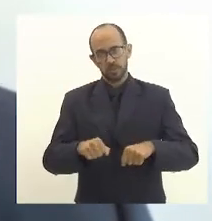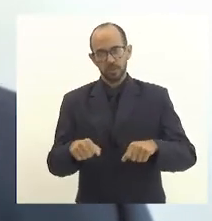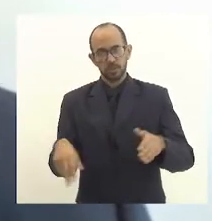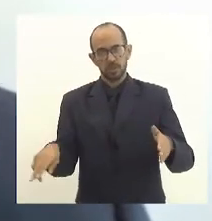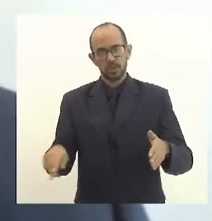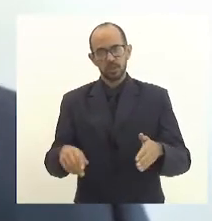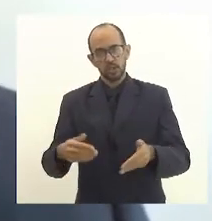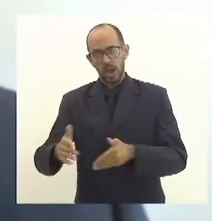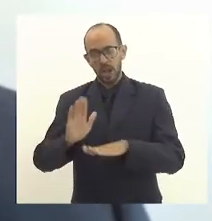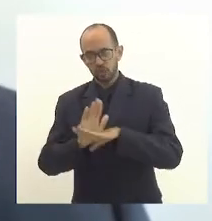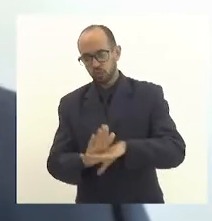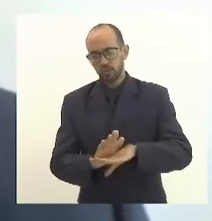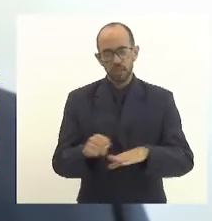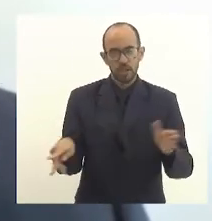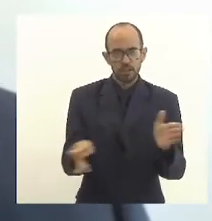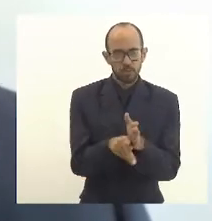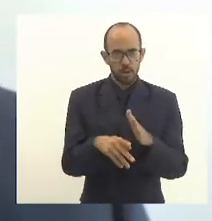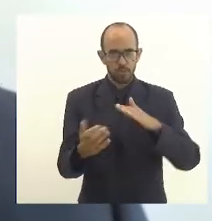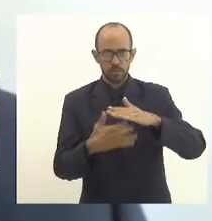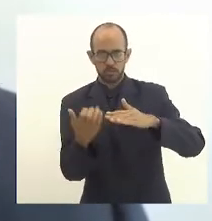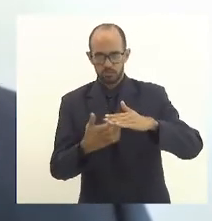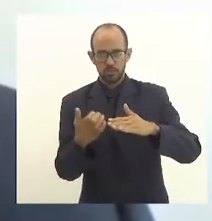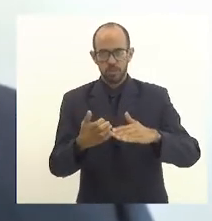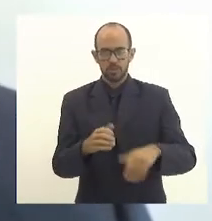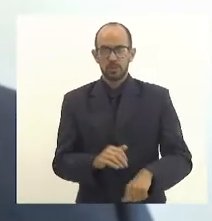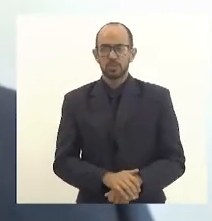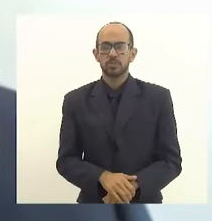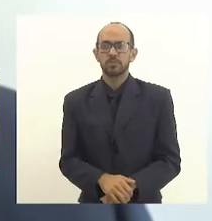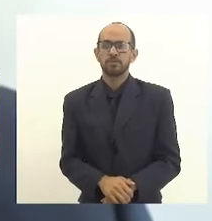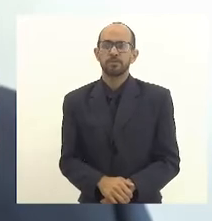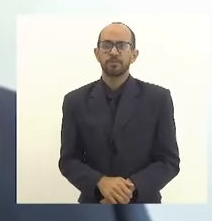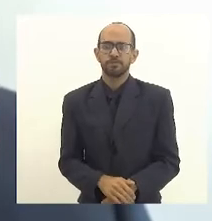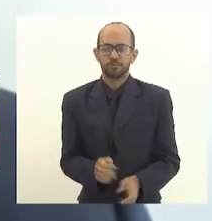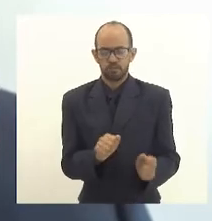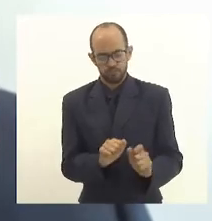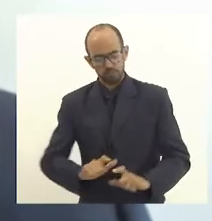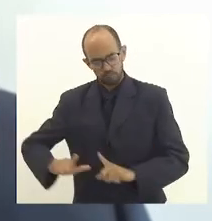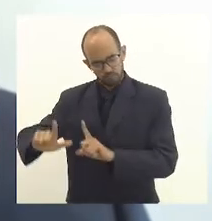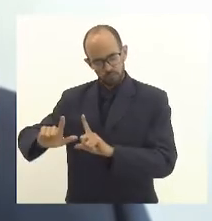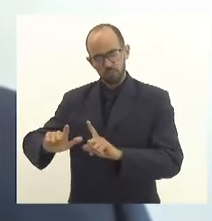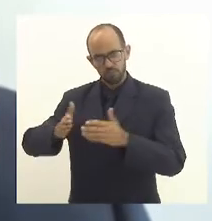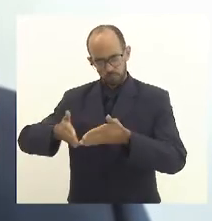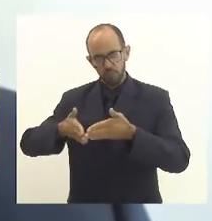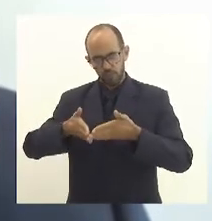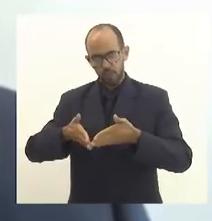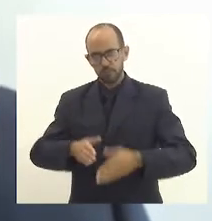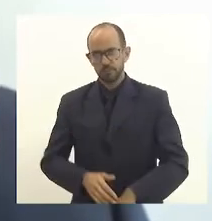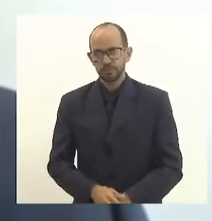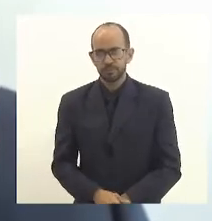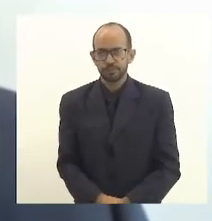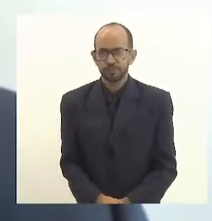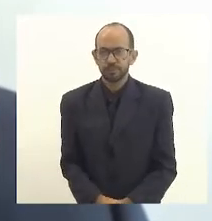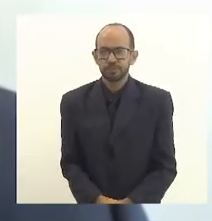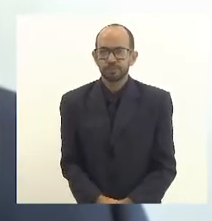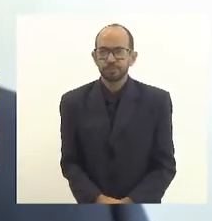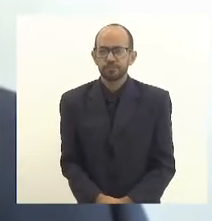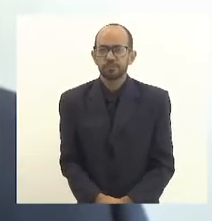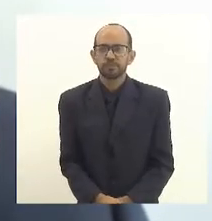aqui no final das contas tem essa obrigação da regularização. Podemos passar para a próxima página, por favor?